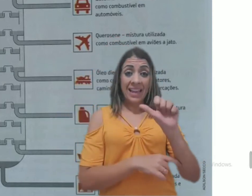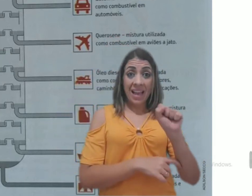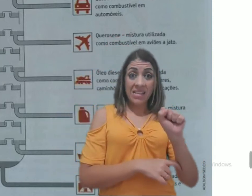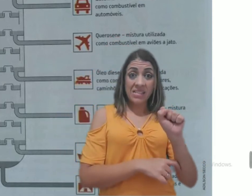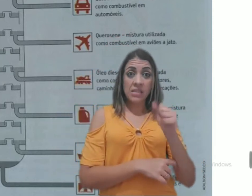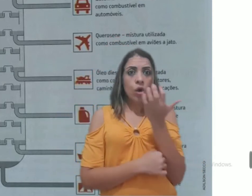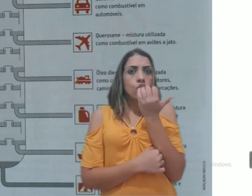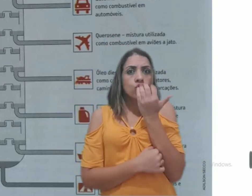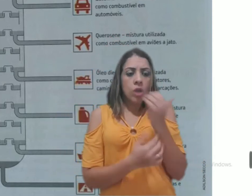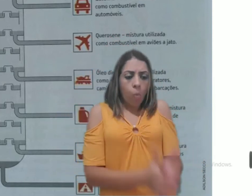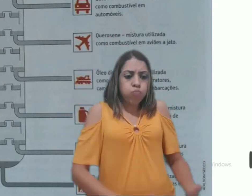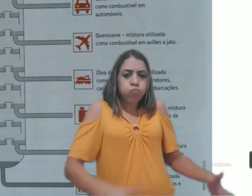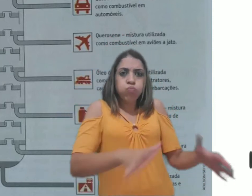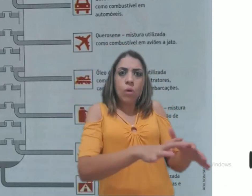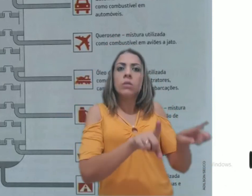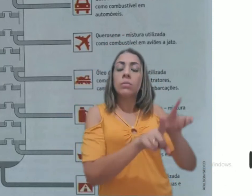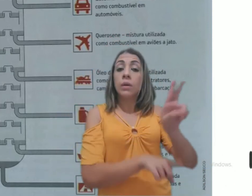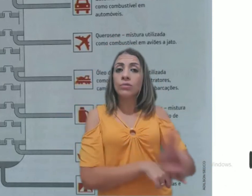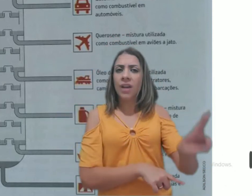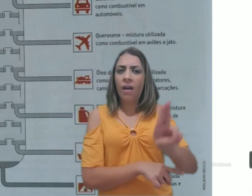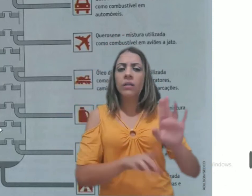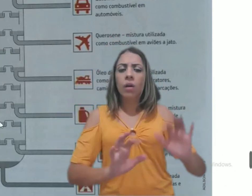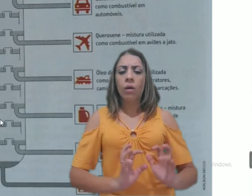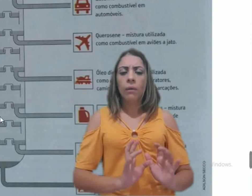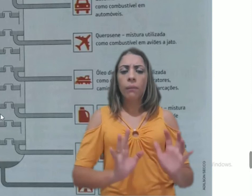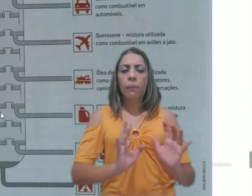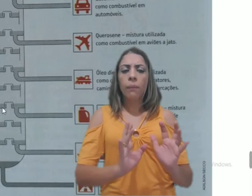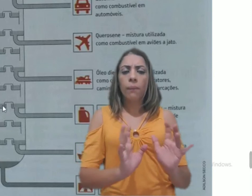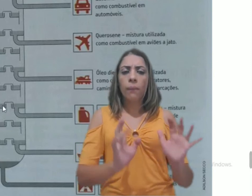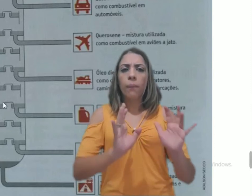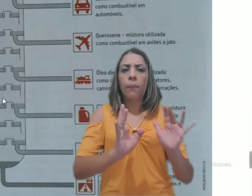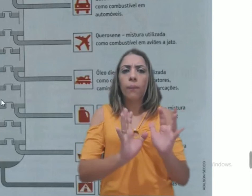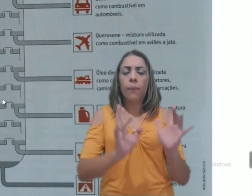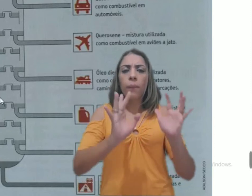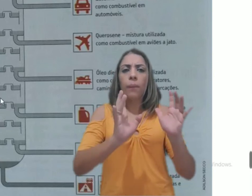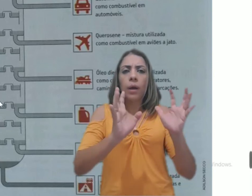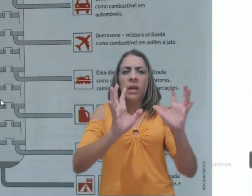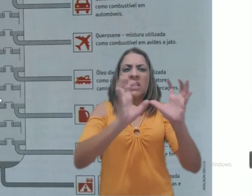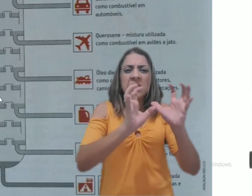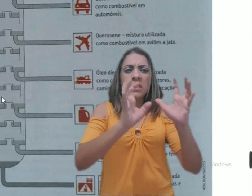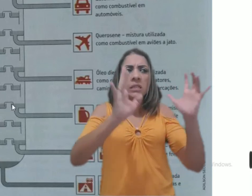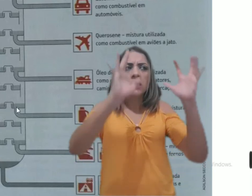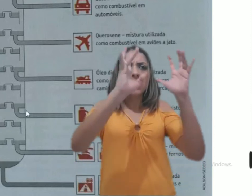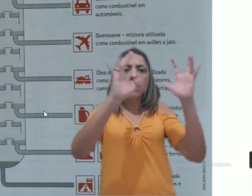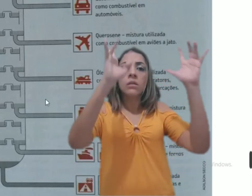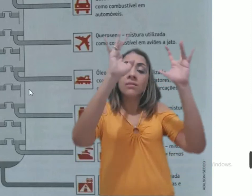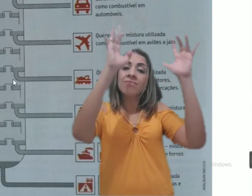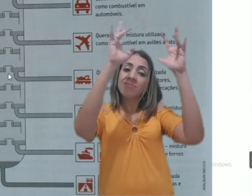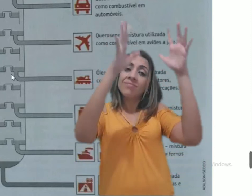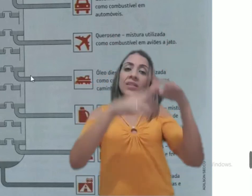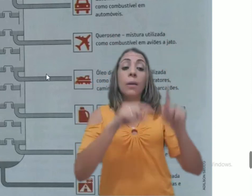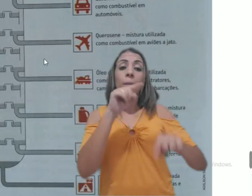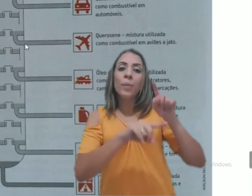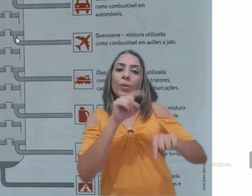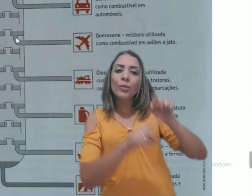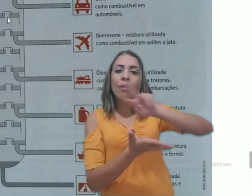que faz o gás de cozinha, tá? Então, à medida que esse vapor vai subindo, vai se resfriando, ele condensa, ou seja, se torna líquido de novo,